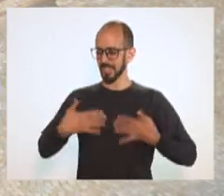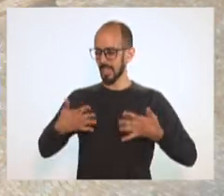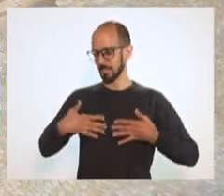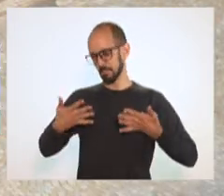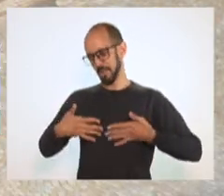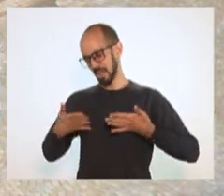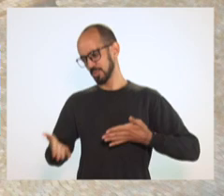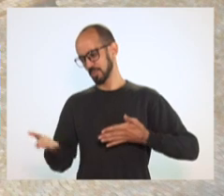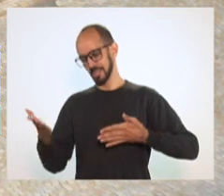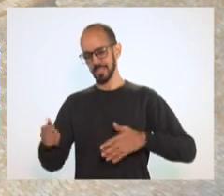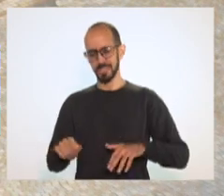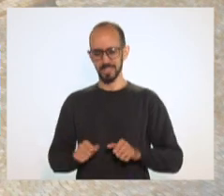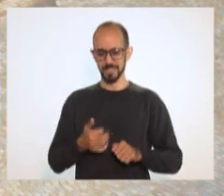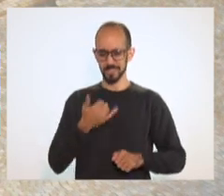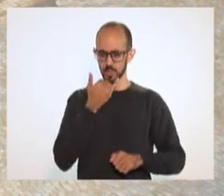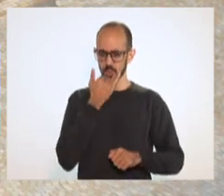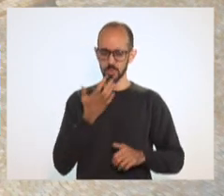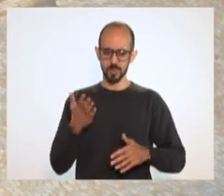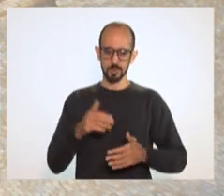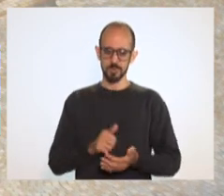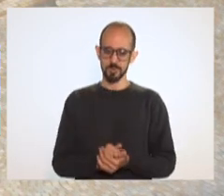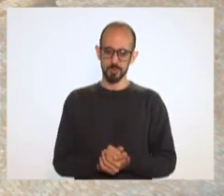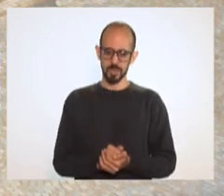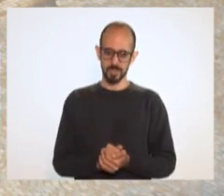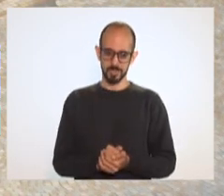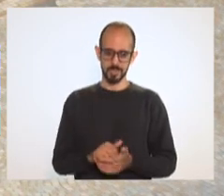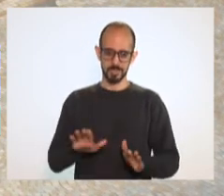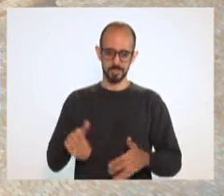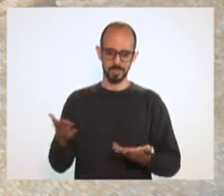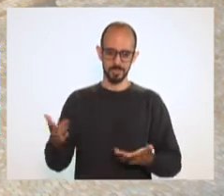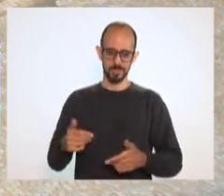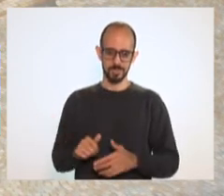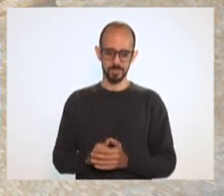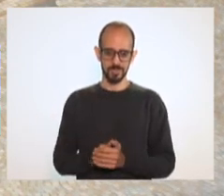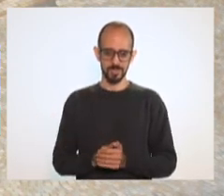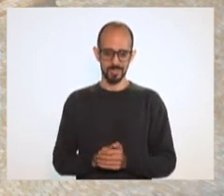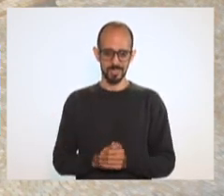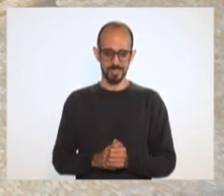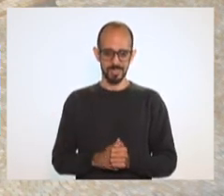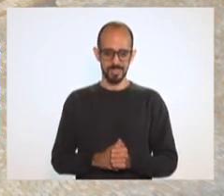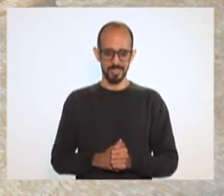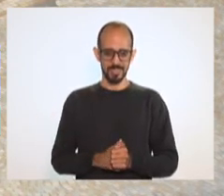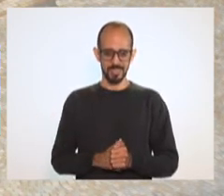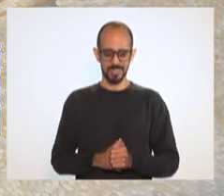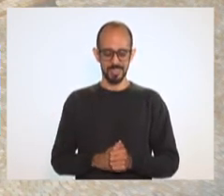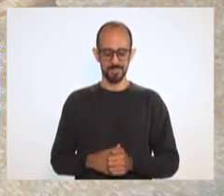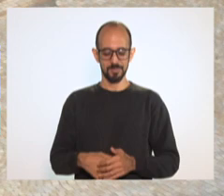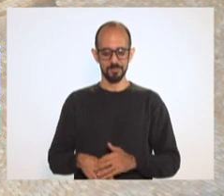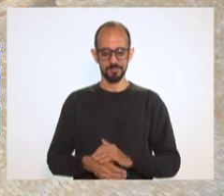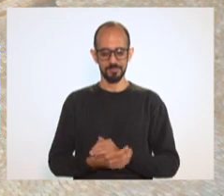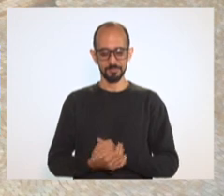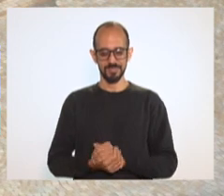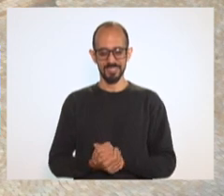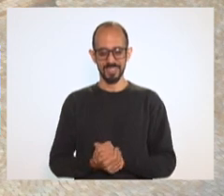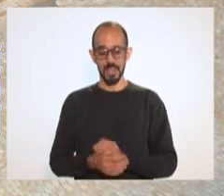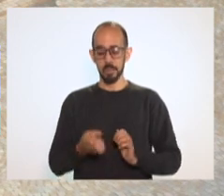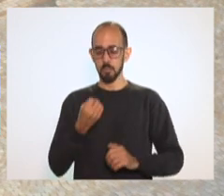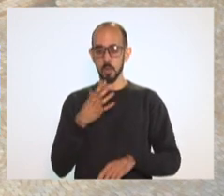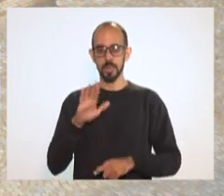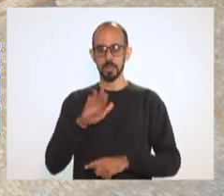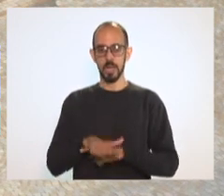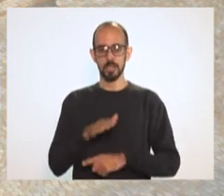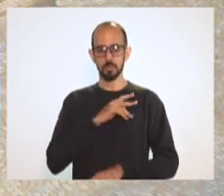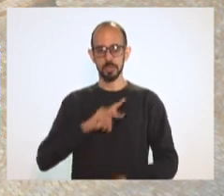animado aqui, naqueles embargos auriculares. Muito animado, deputado Chico Machado. Boa tarde, Sr.